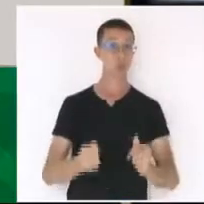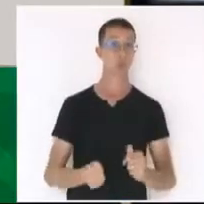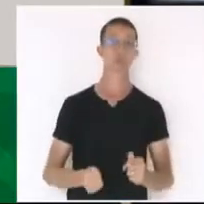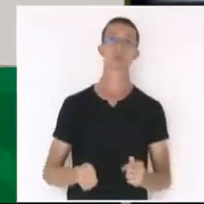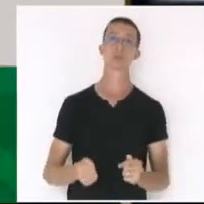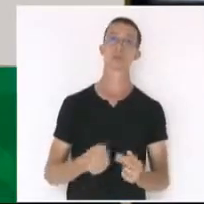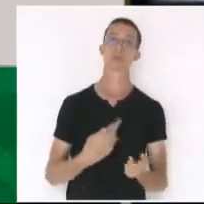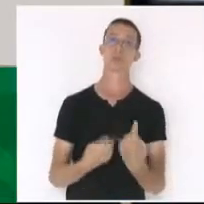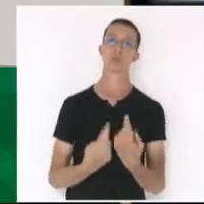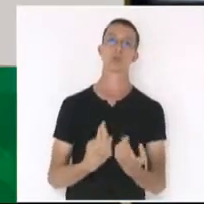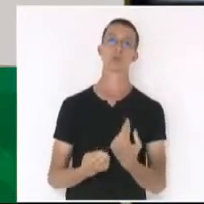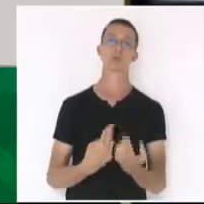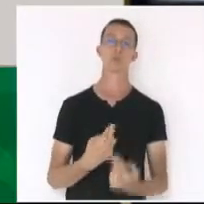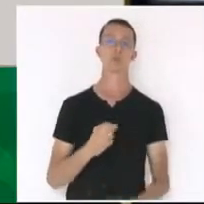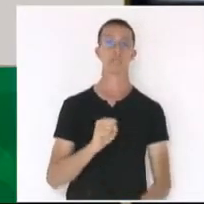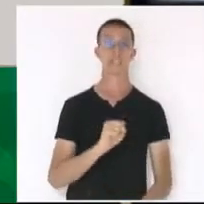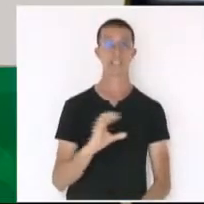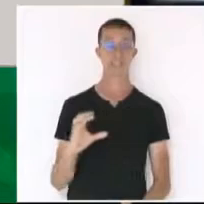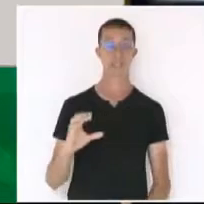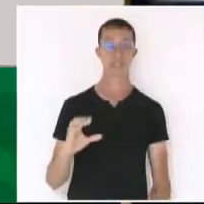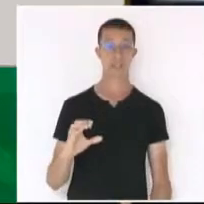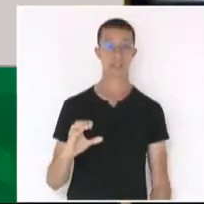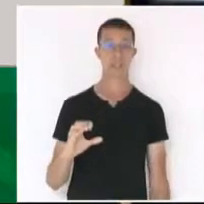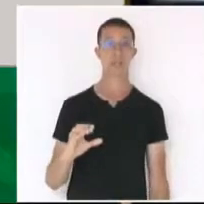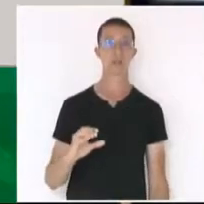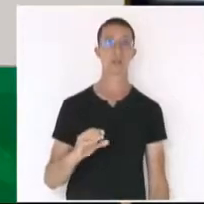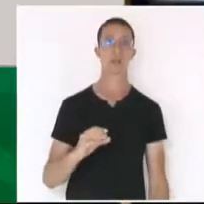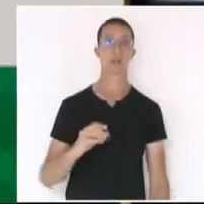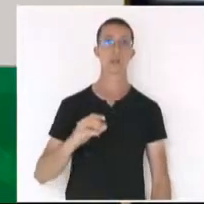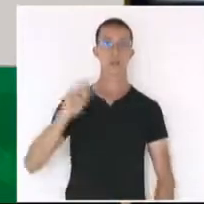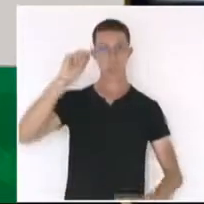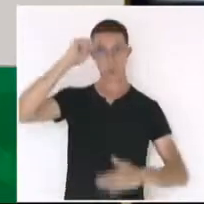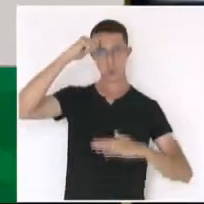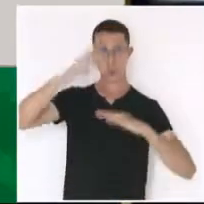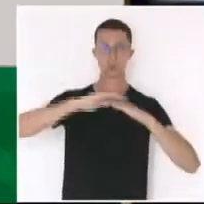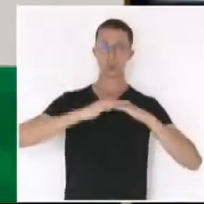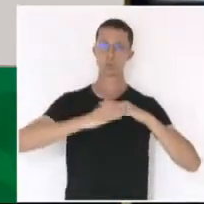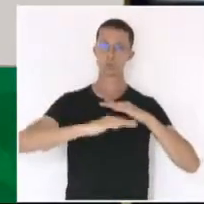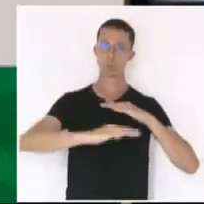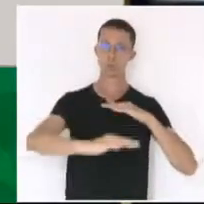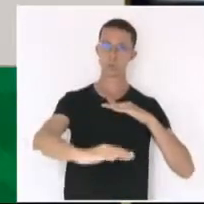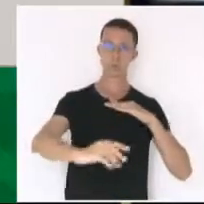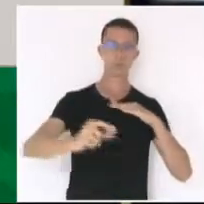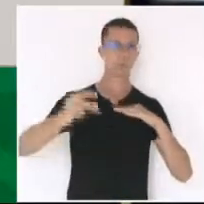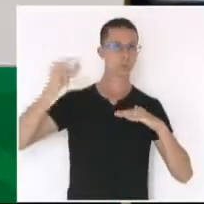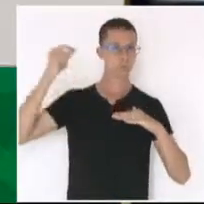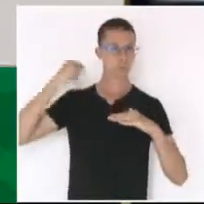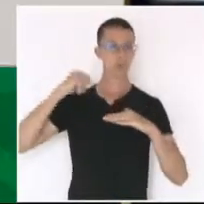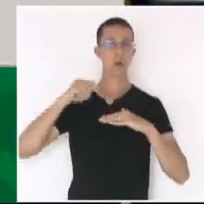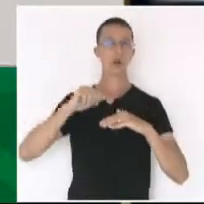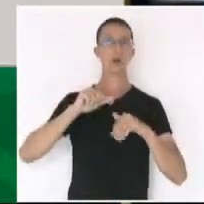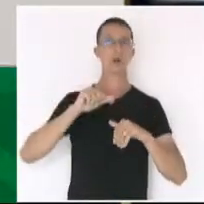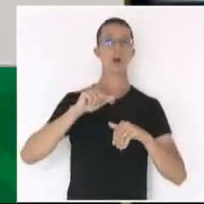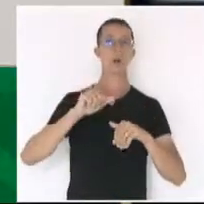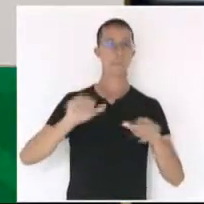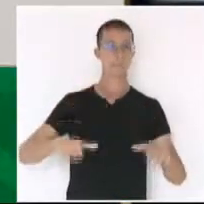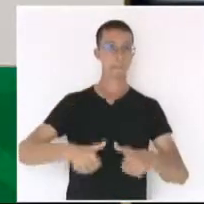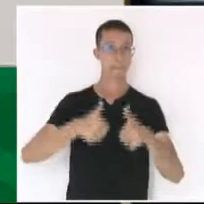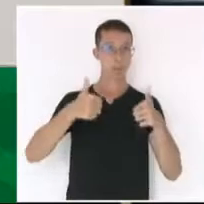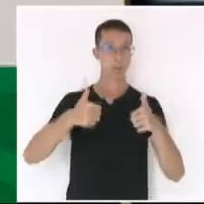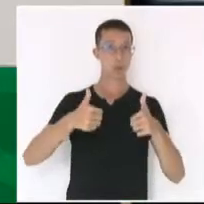Catarina e aquelas que estavam asfaltadas e mais tempo foram revitalizadas e